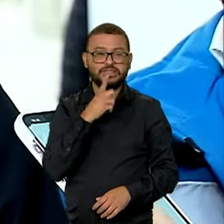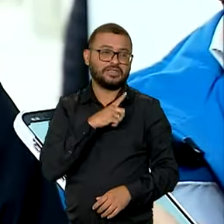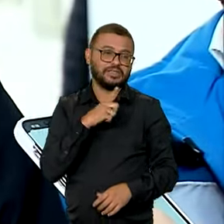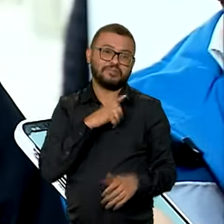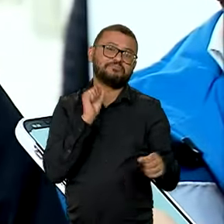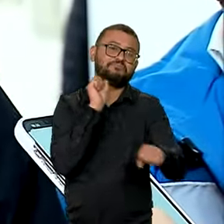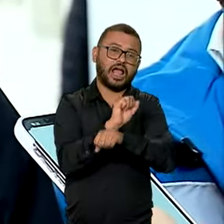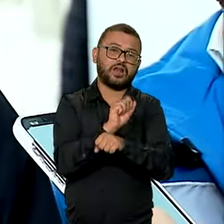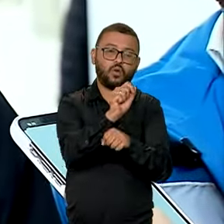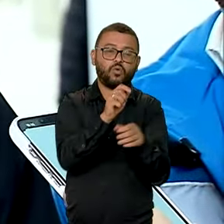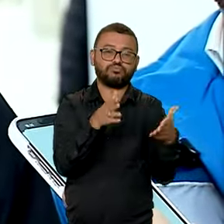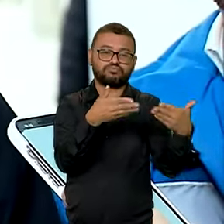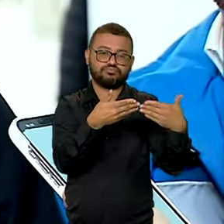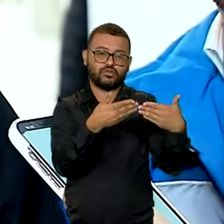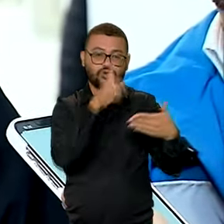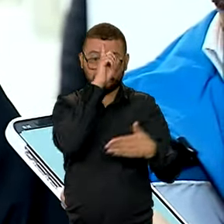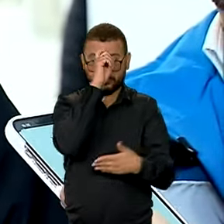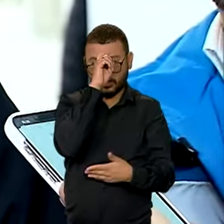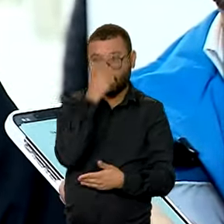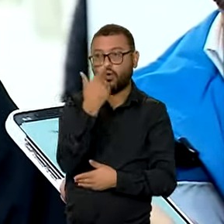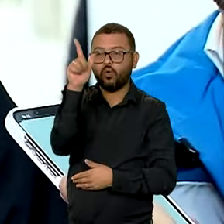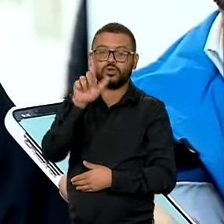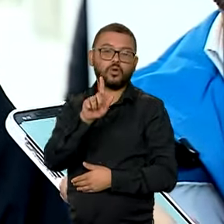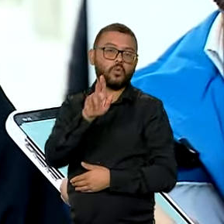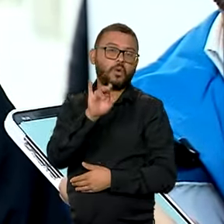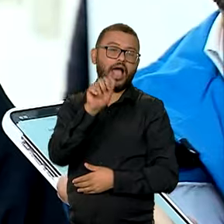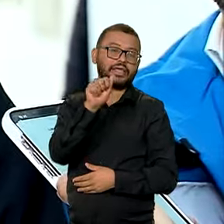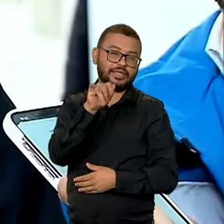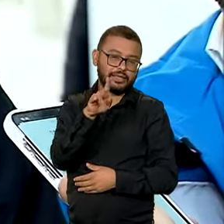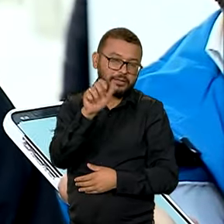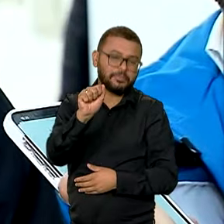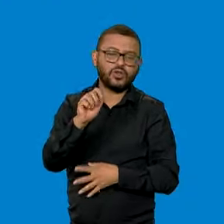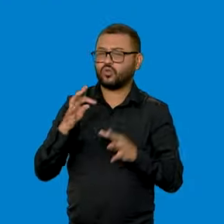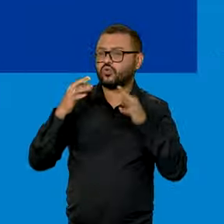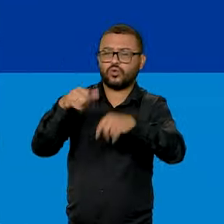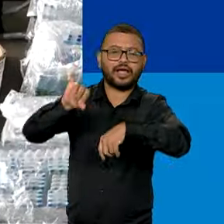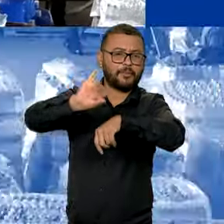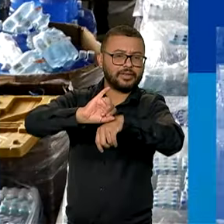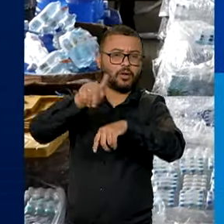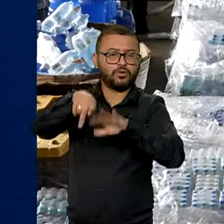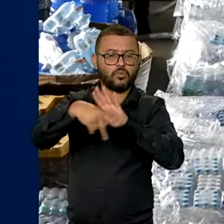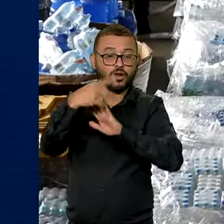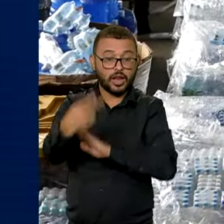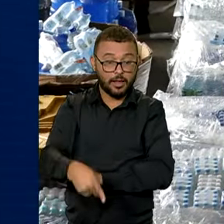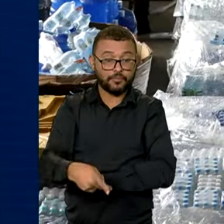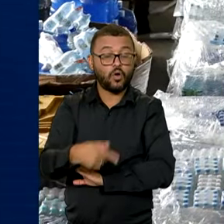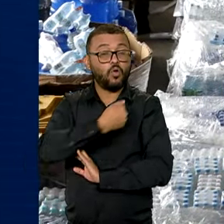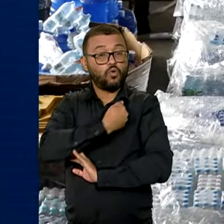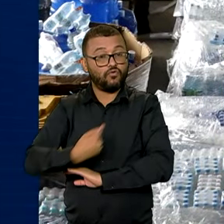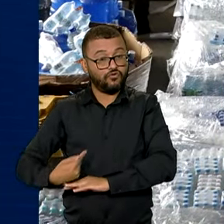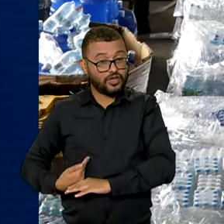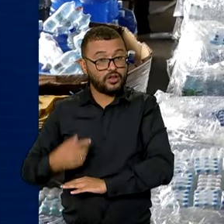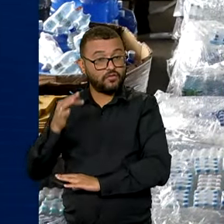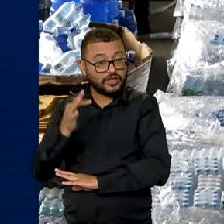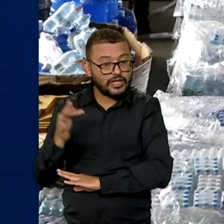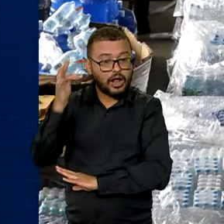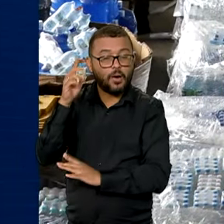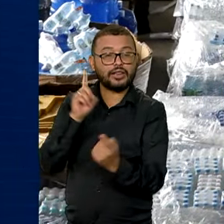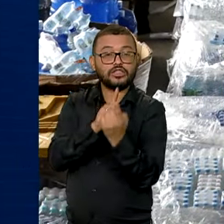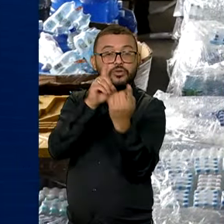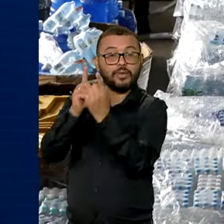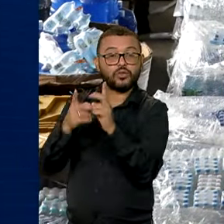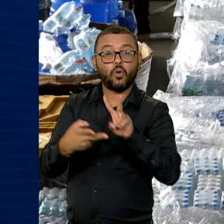totalmente paralisado, de Guaíba, de Eldorado, da região metropolitana. O governo federal também tem garantido o atendimento às